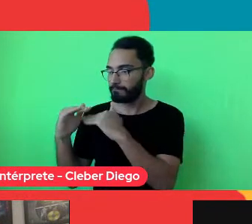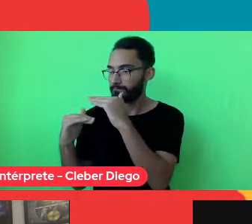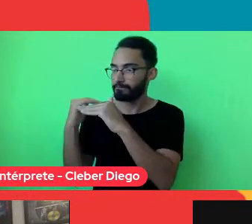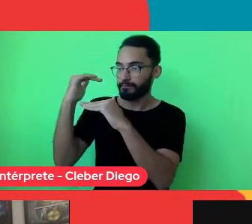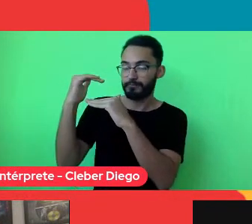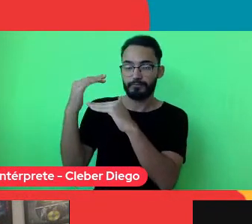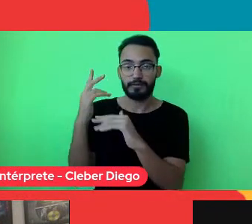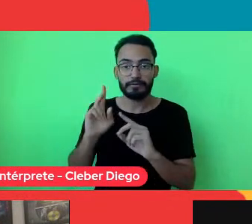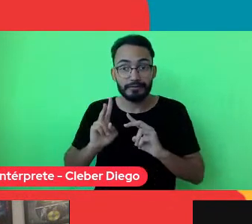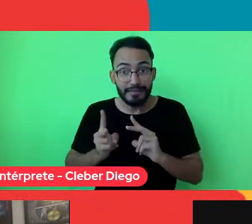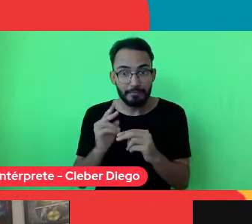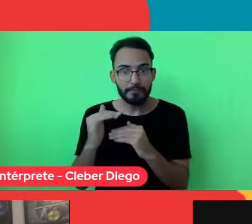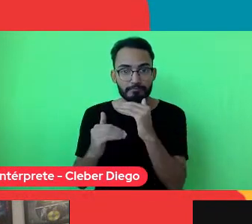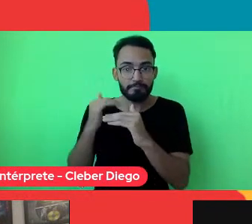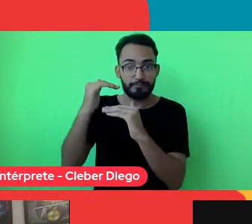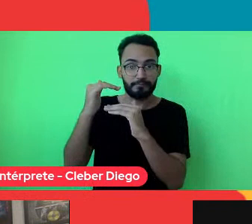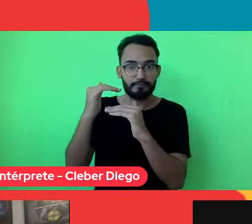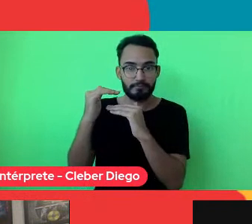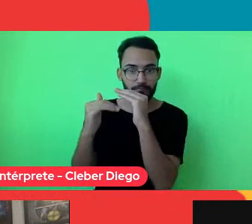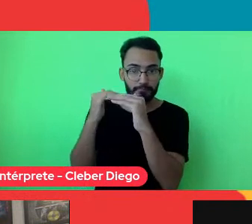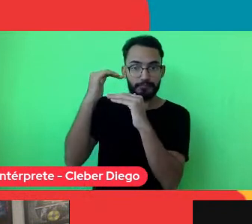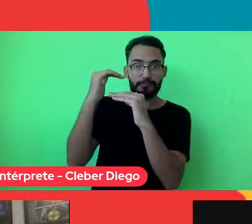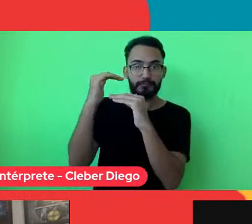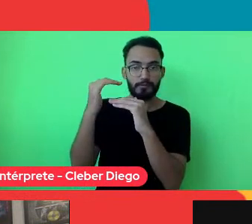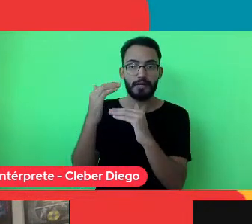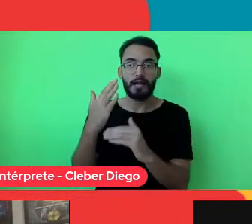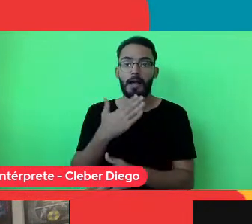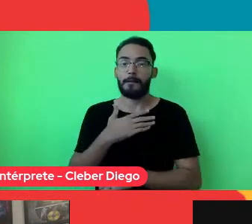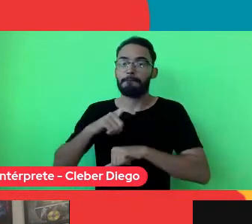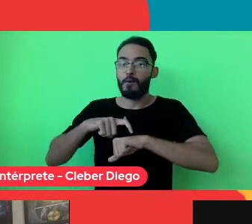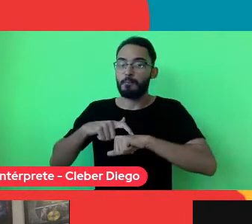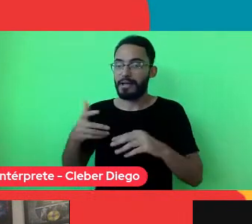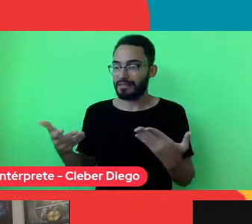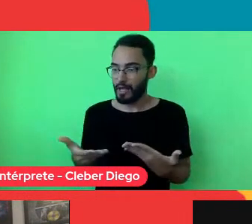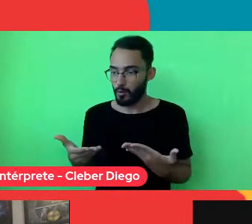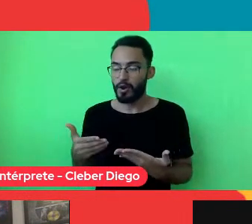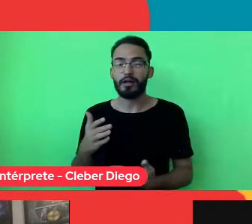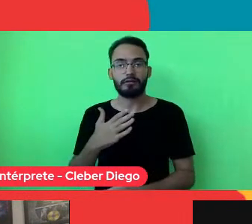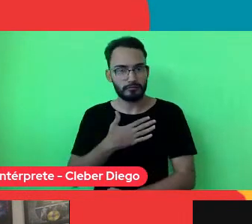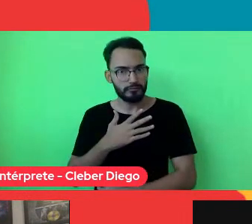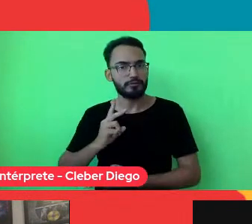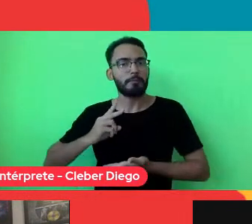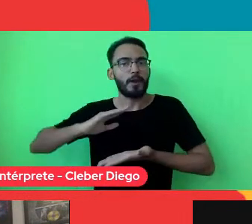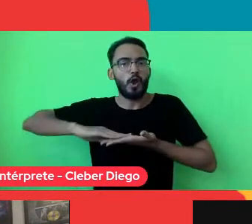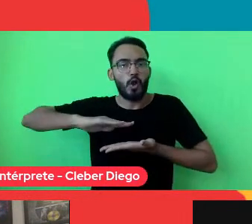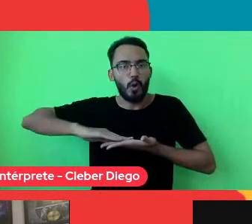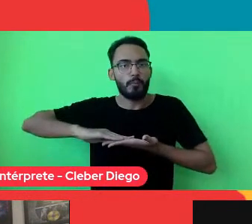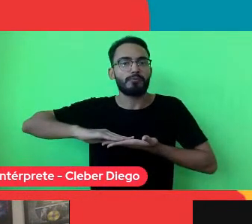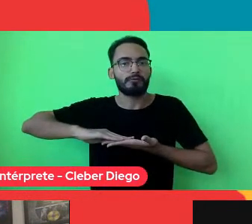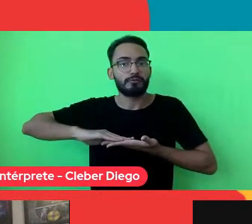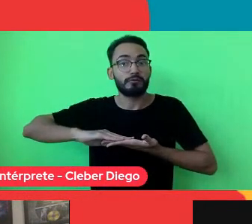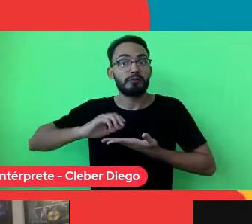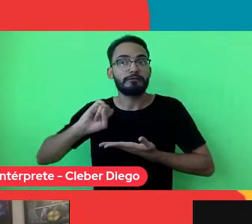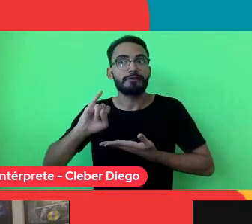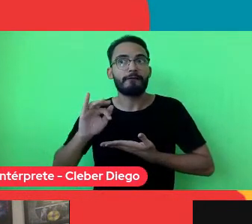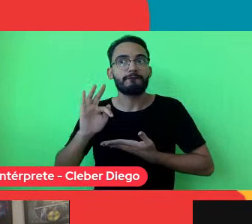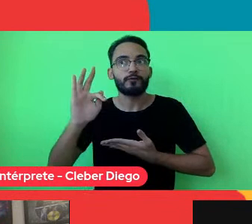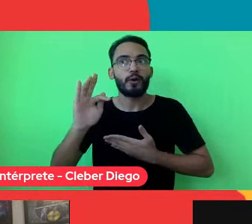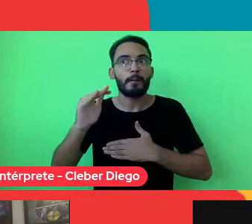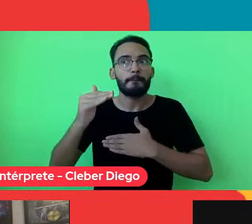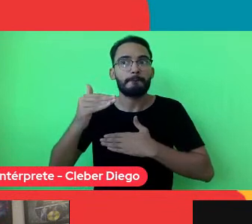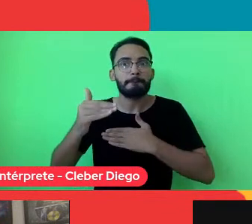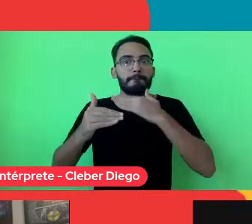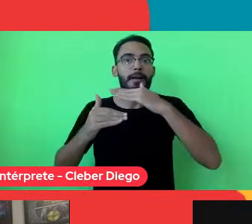eu fiquei sempre pensando, será que eu vou... Nesse momento que eu estou, eu já me cobro bastante. No próximo passo, será que eu vou